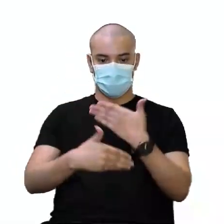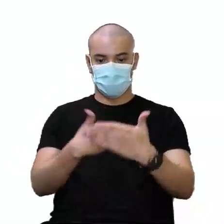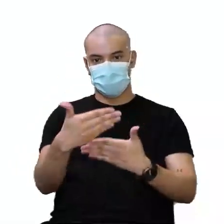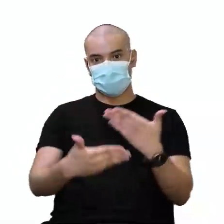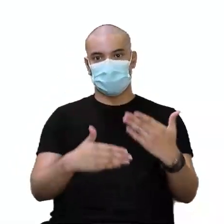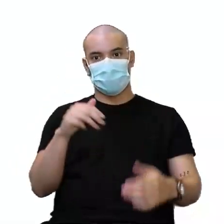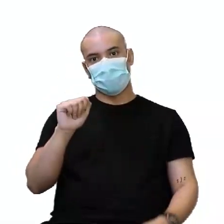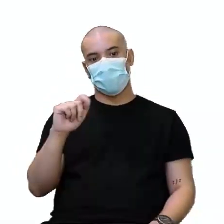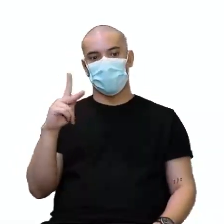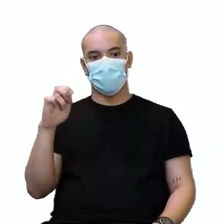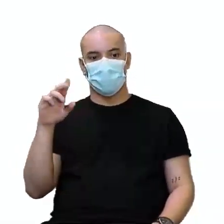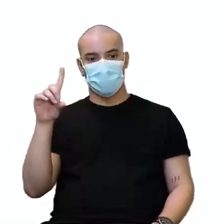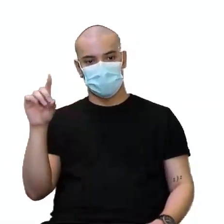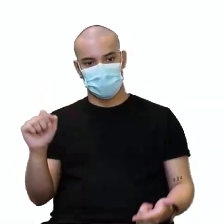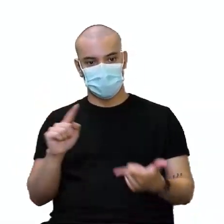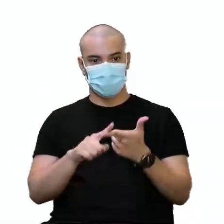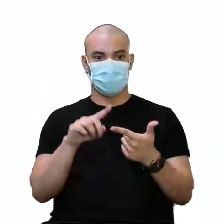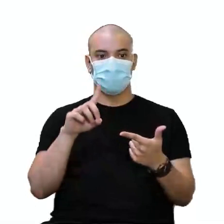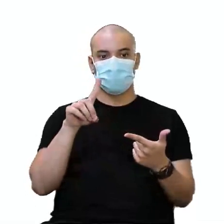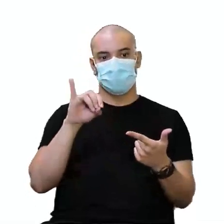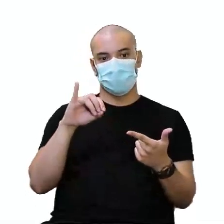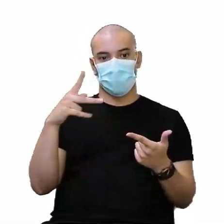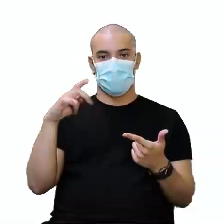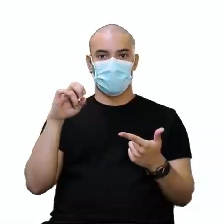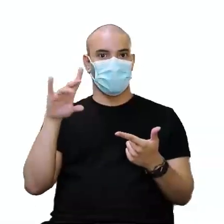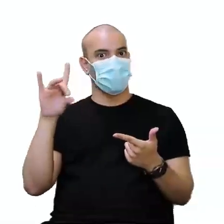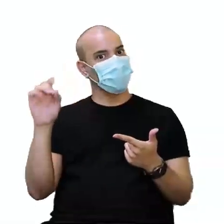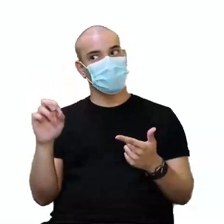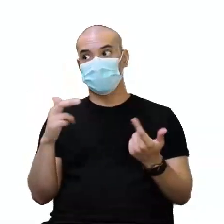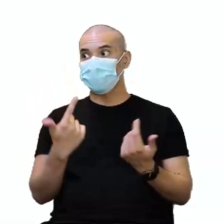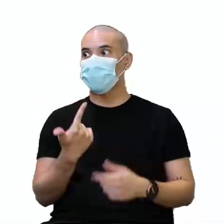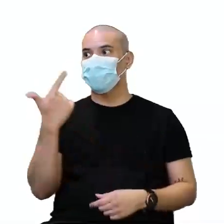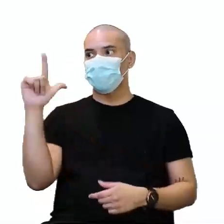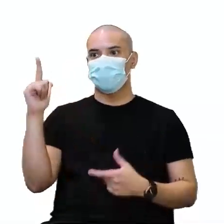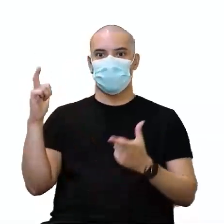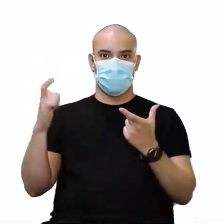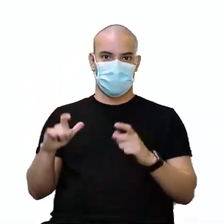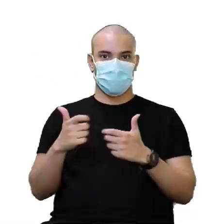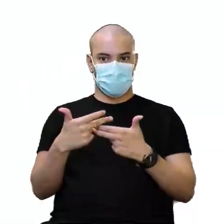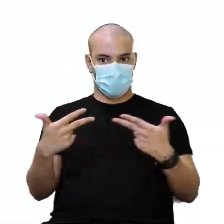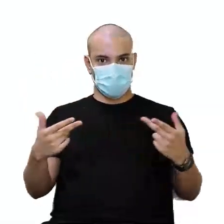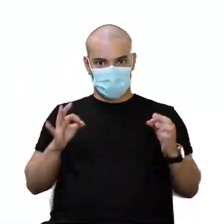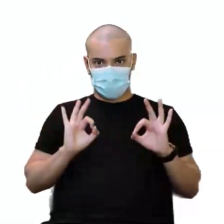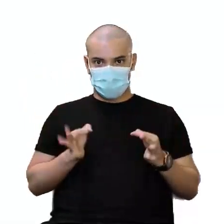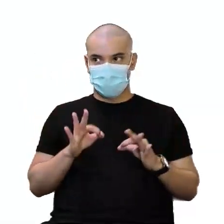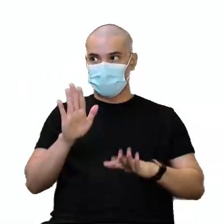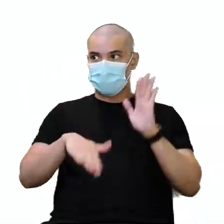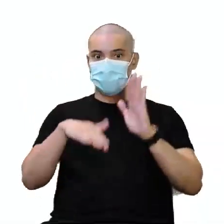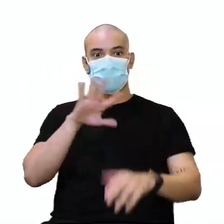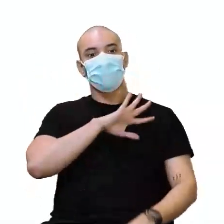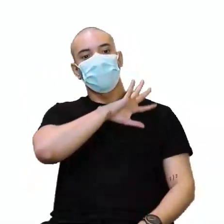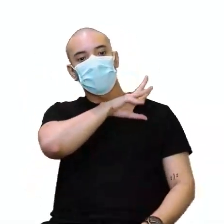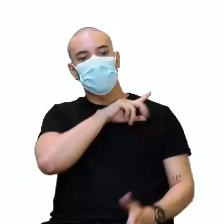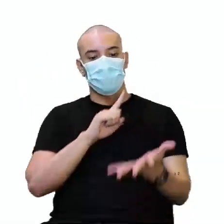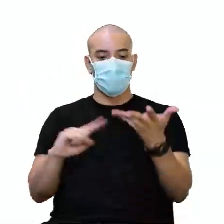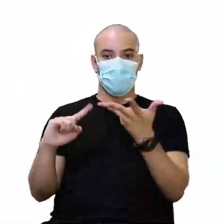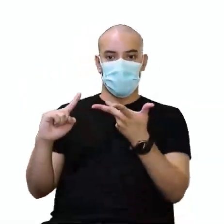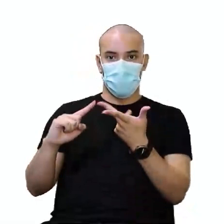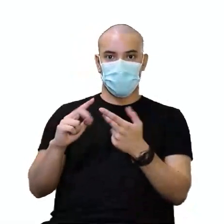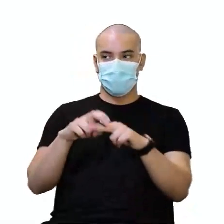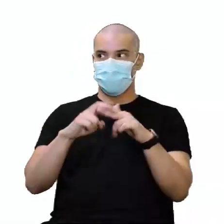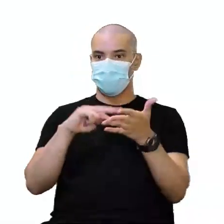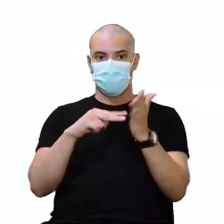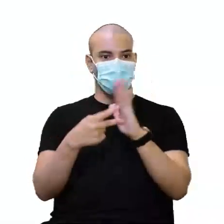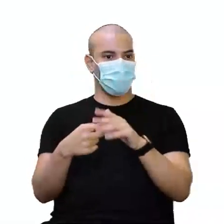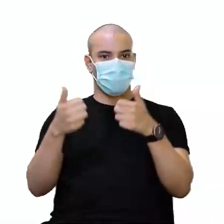ou diploide, e isso faz parte dos ciclos reprodutivos, tanto de vegetais quanto de alguns organismos animais também. Então, não está falando de